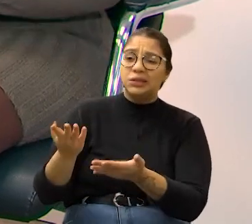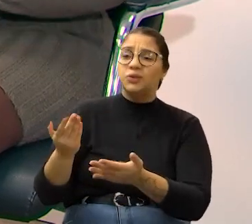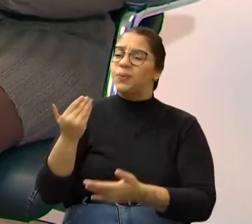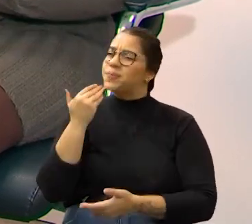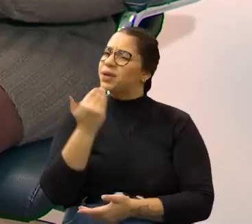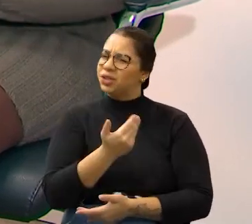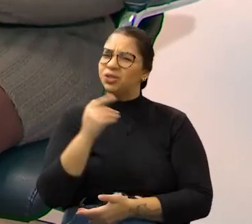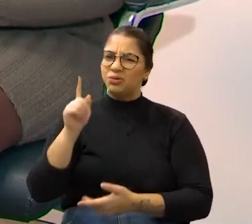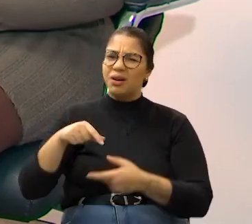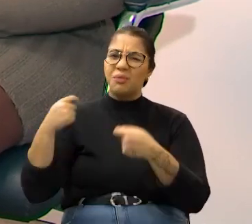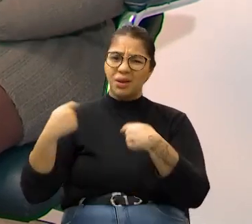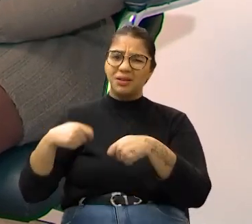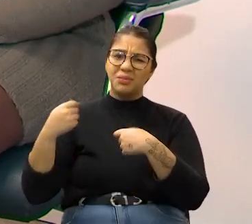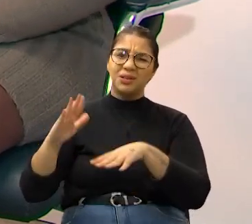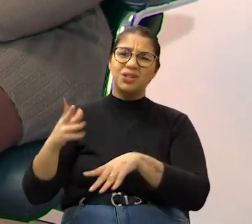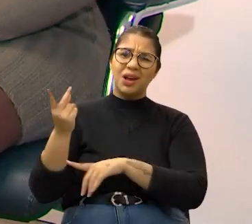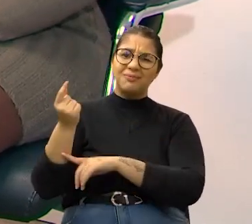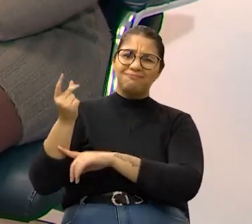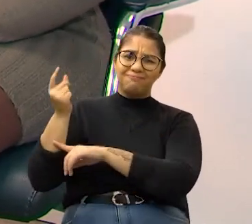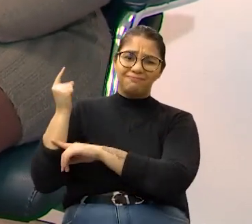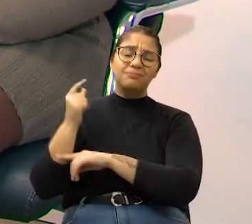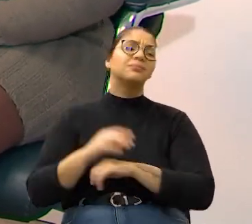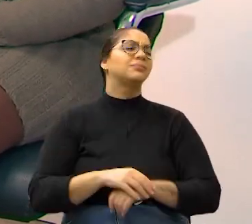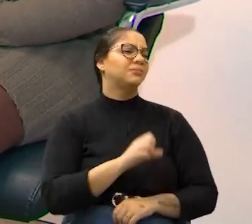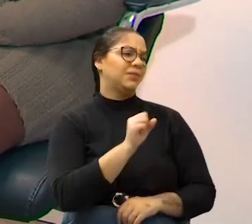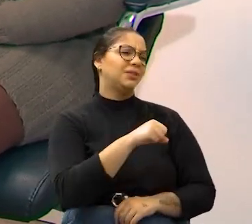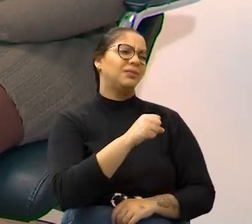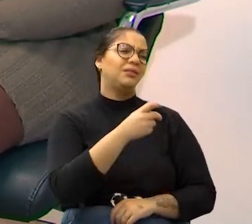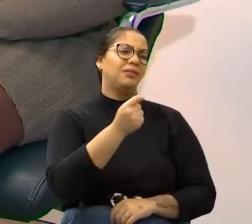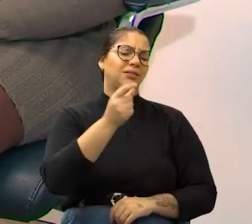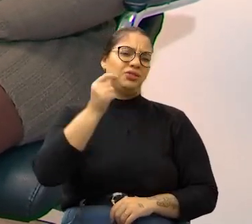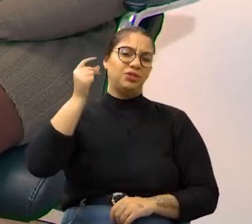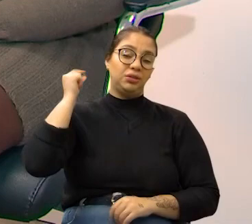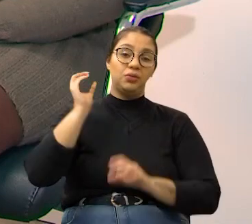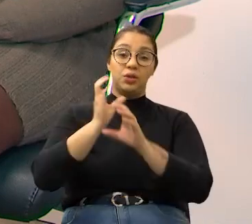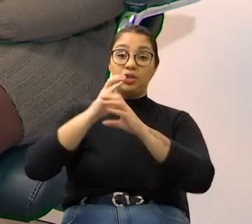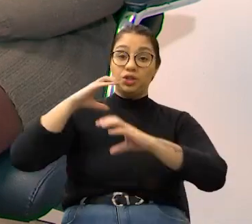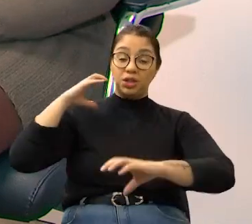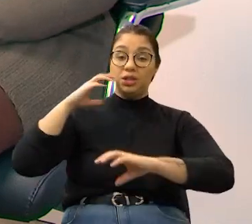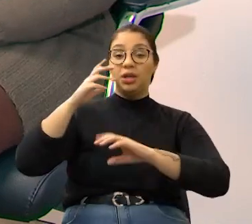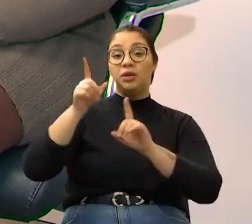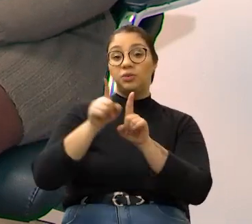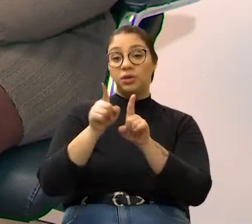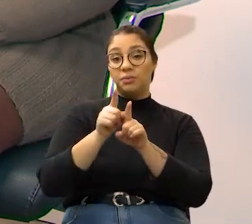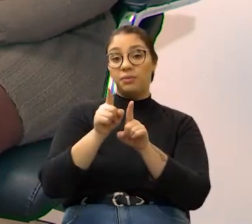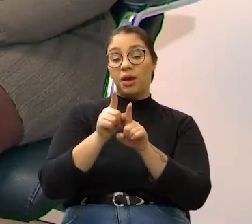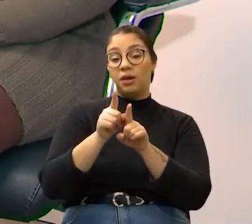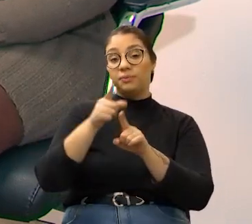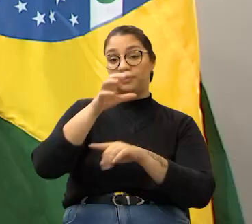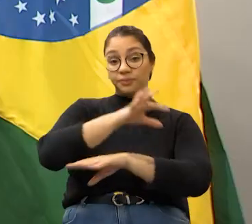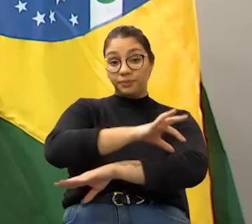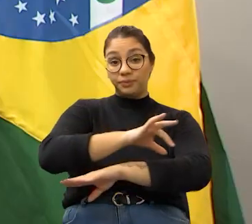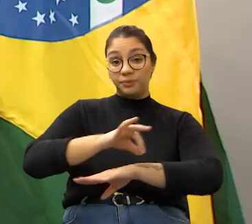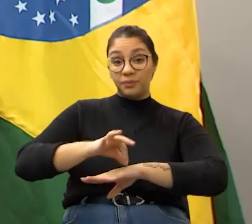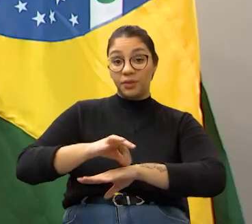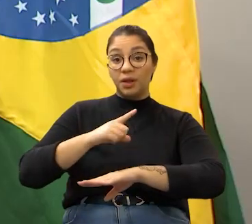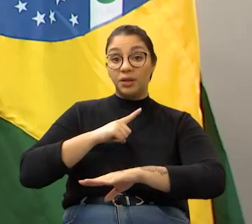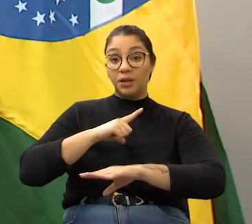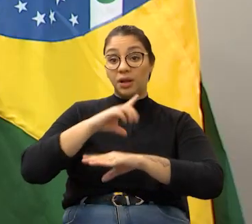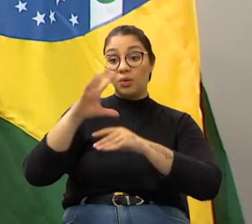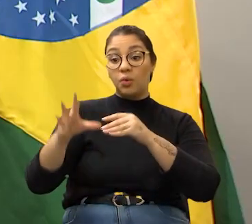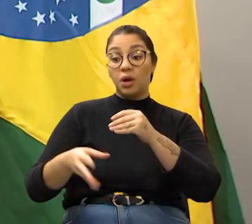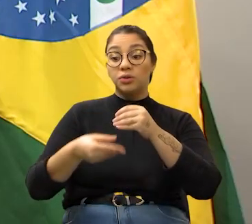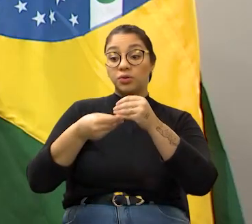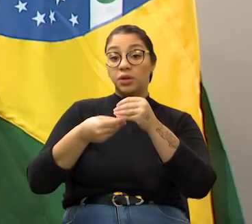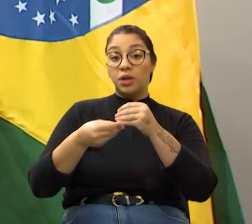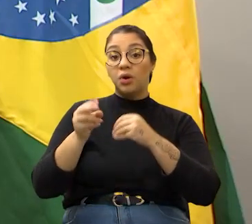acontecendo? Qual é o pedido? Parece que é uma demanda antiga deles. Antiga. Os engenheiros e arquitetos da prefeitura têm um